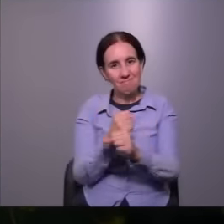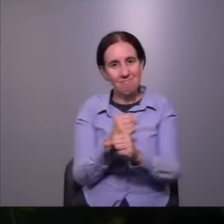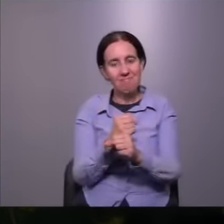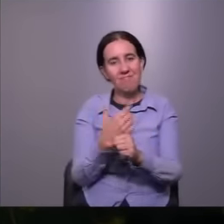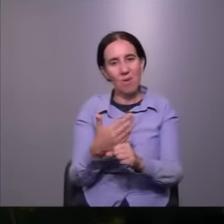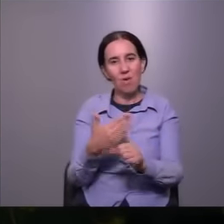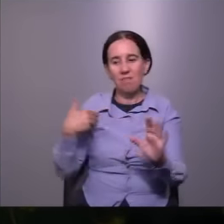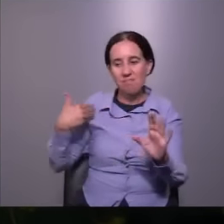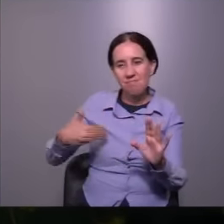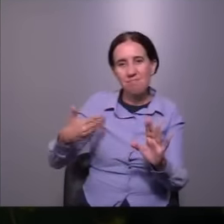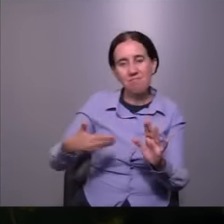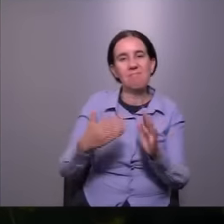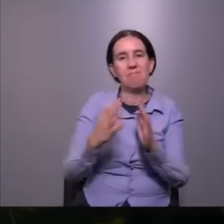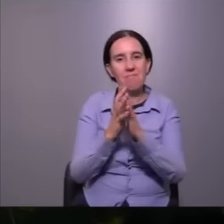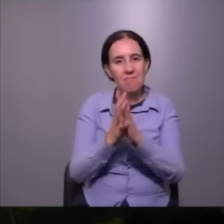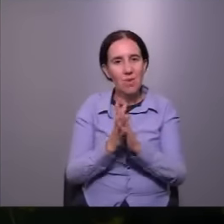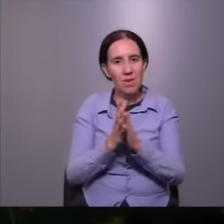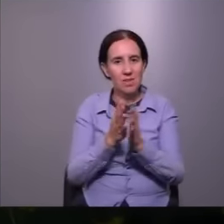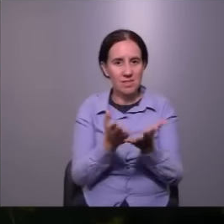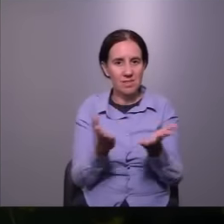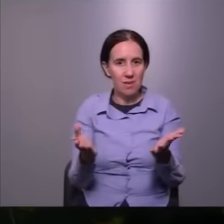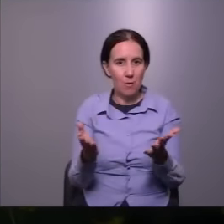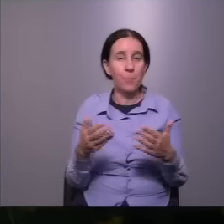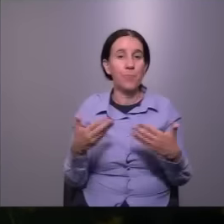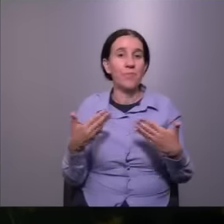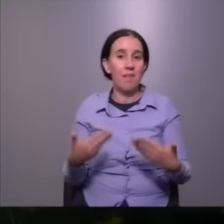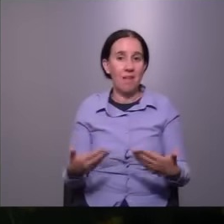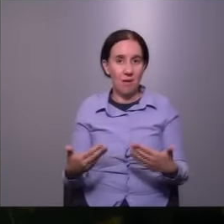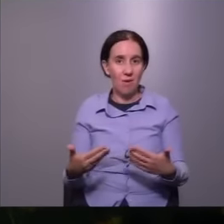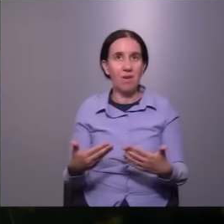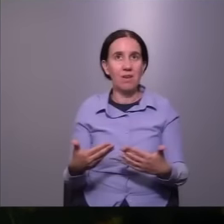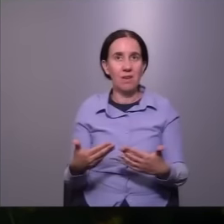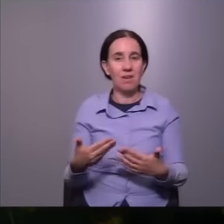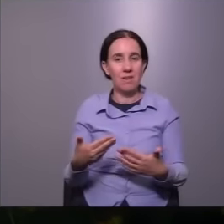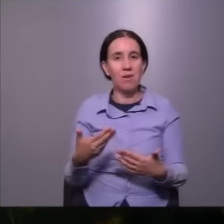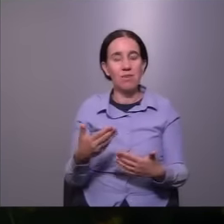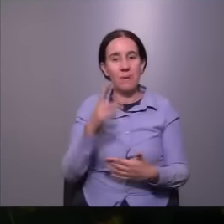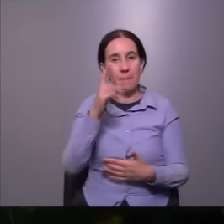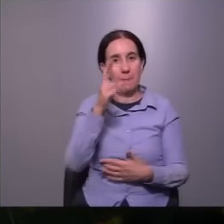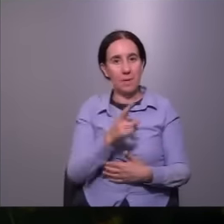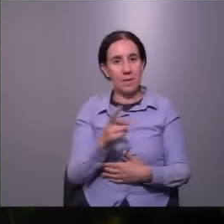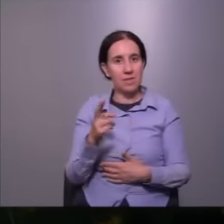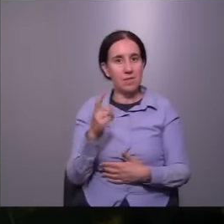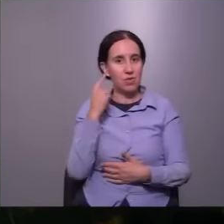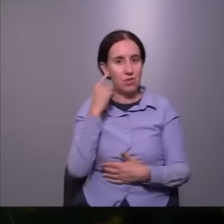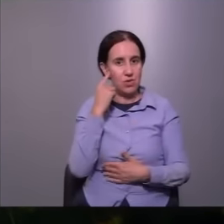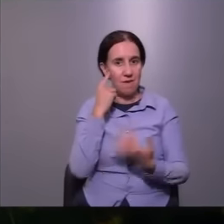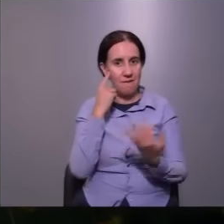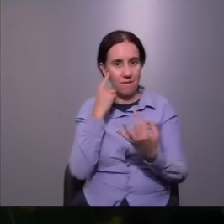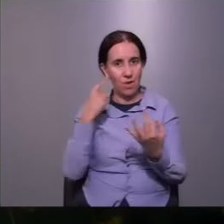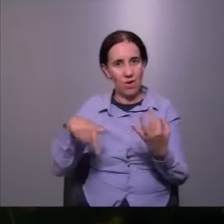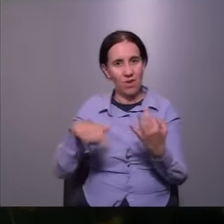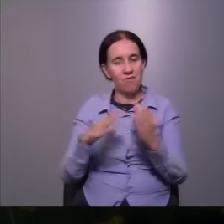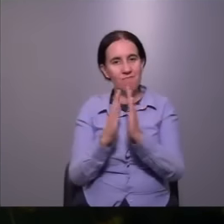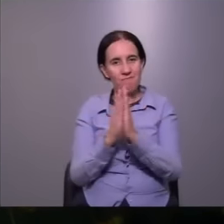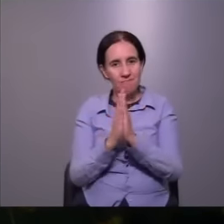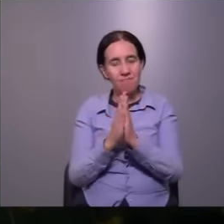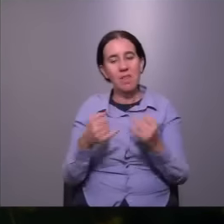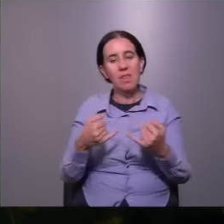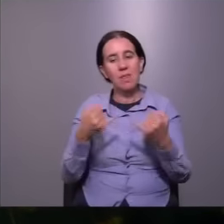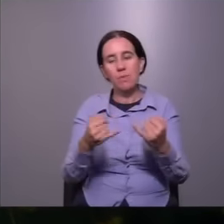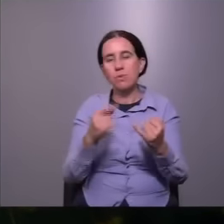já todos os peregrinos a associarem-se a este momento conclusivo desta longa vigília de oração.